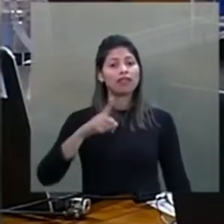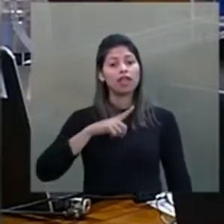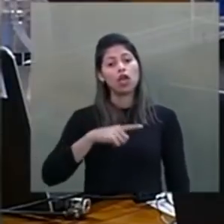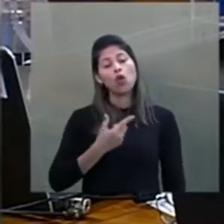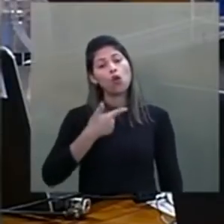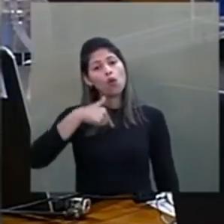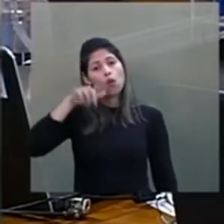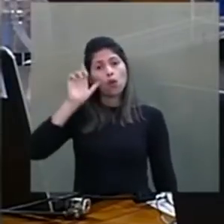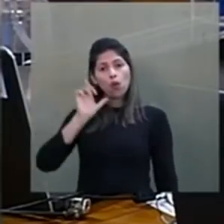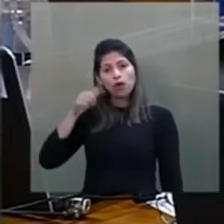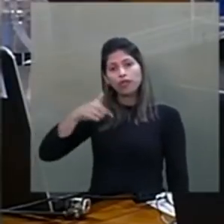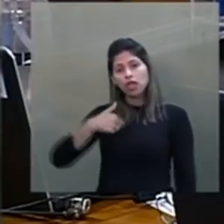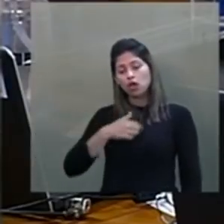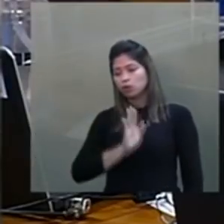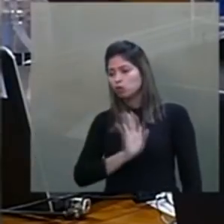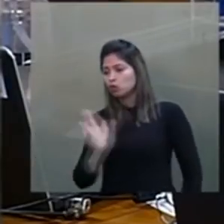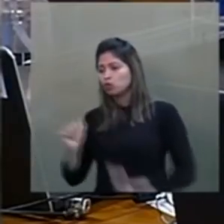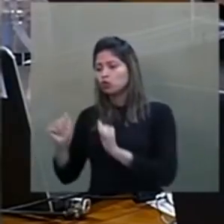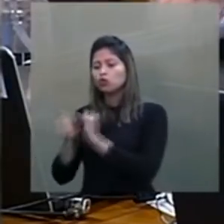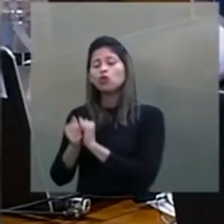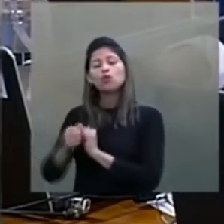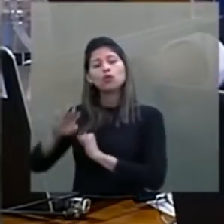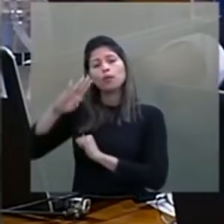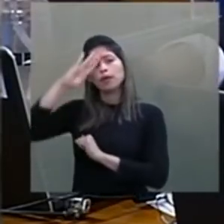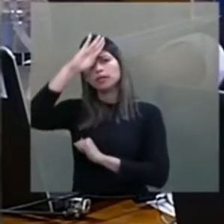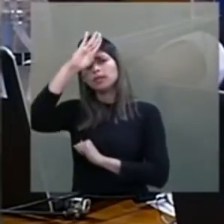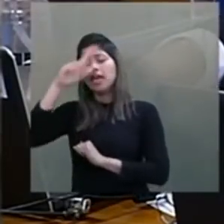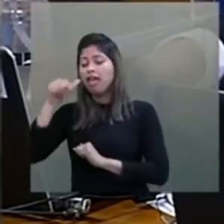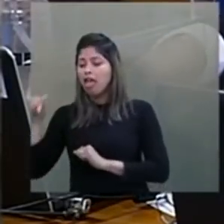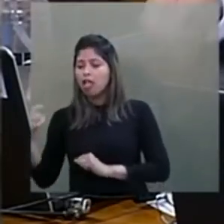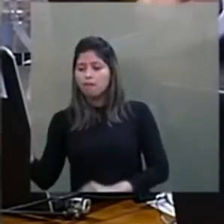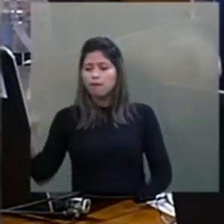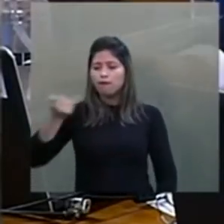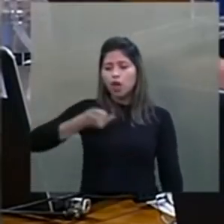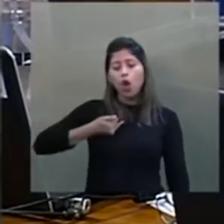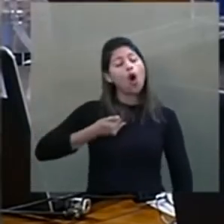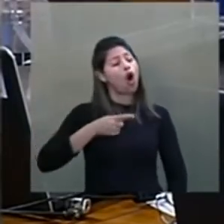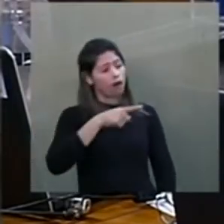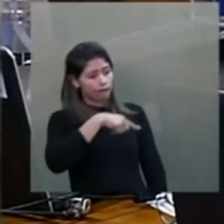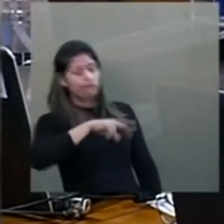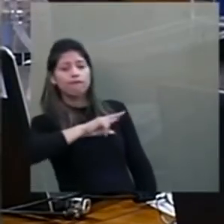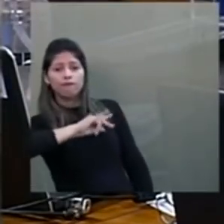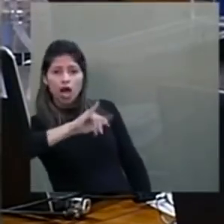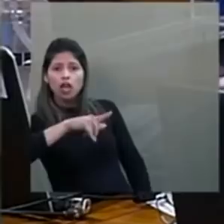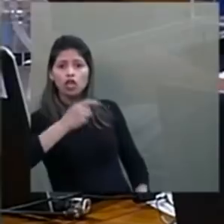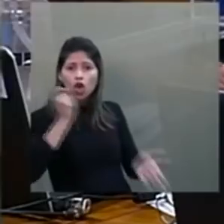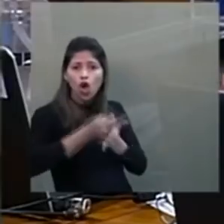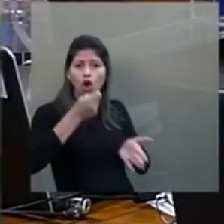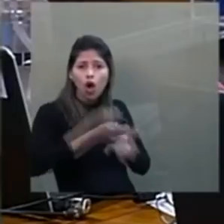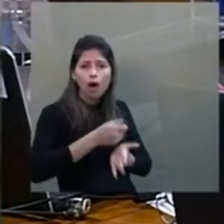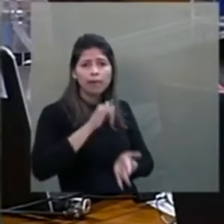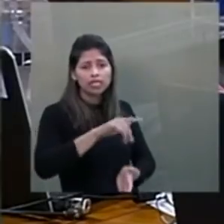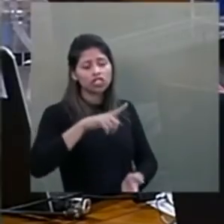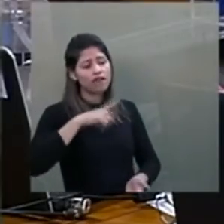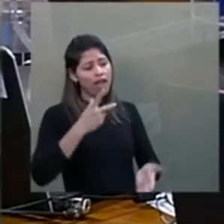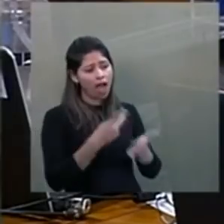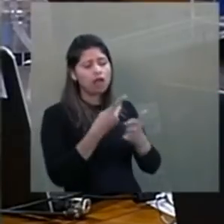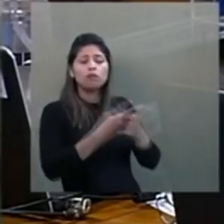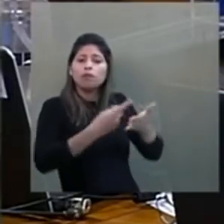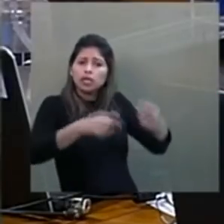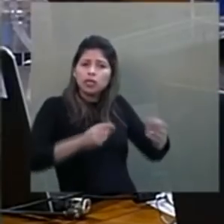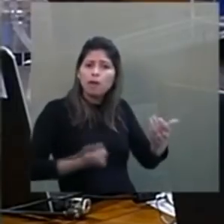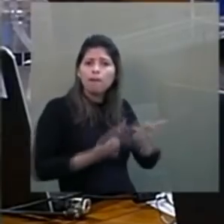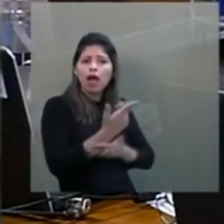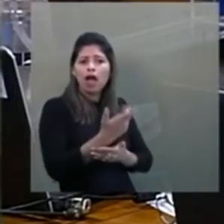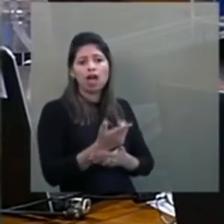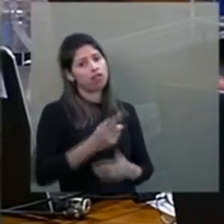presidente Bolsonaro falando dessa audiência aqui, ele disse, é para cobrar. Se tiver alguém que errou, tem que pagar.